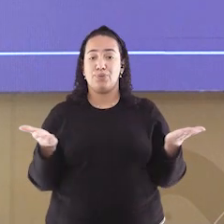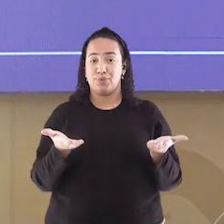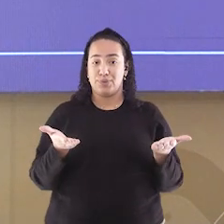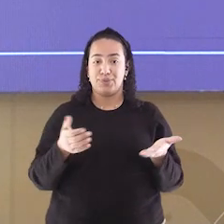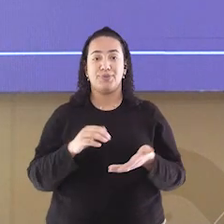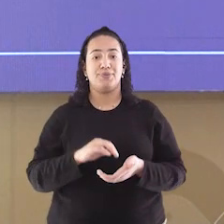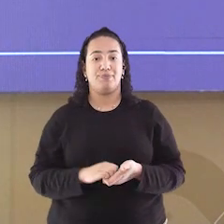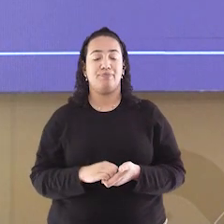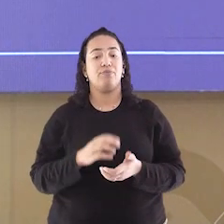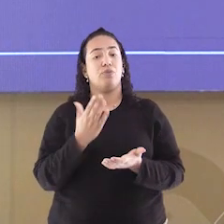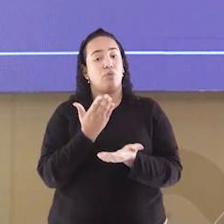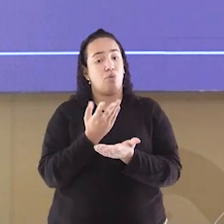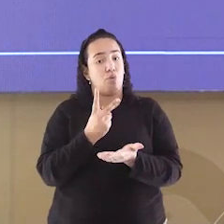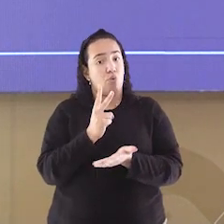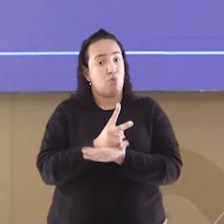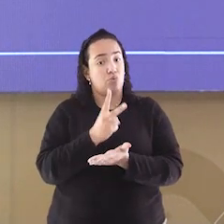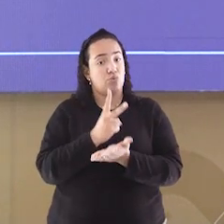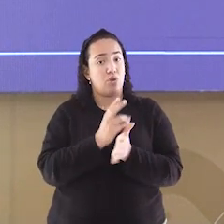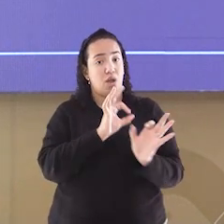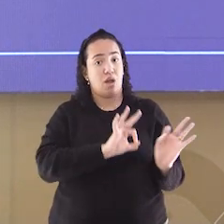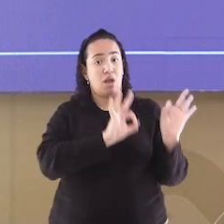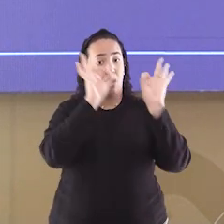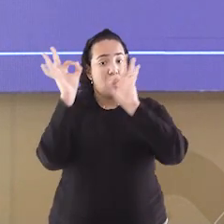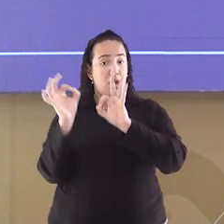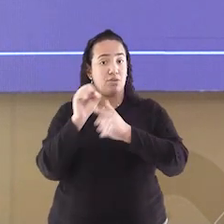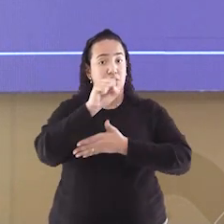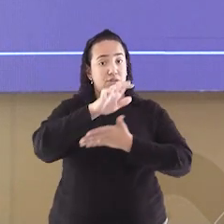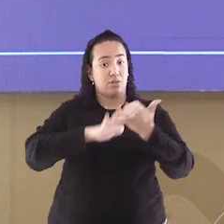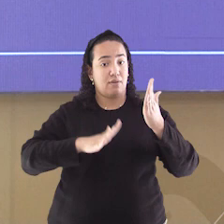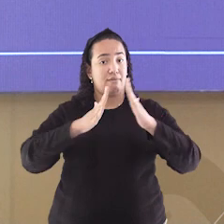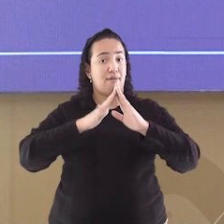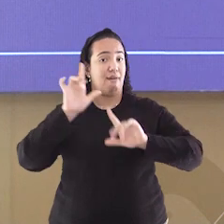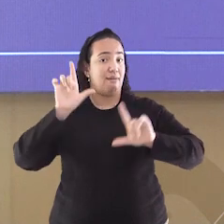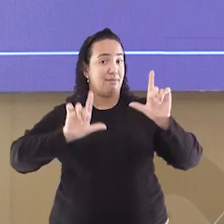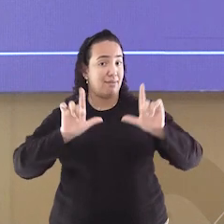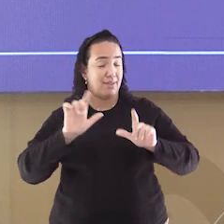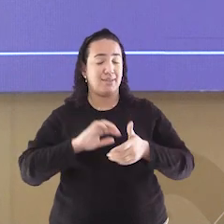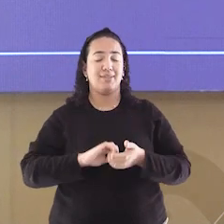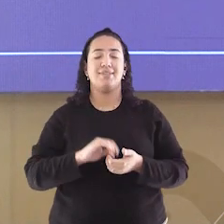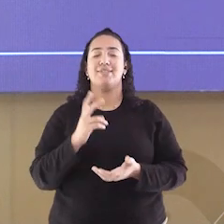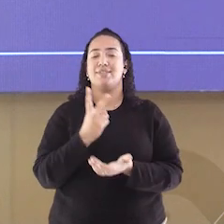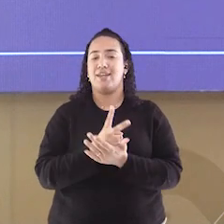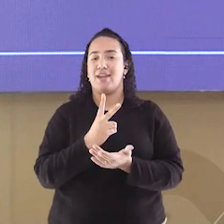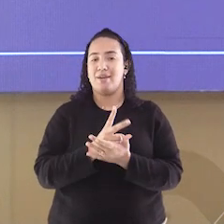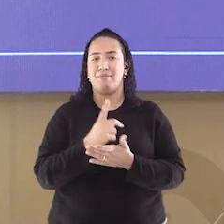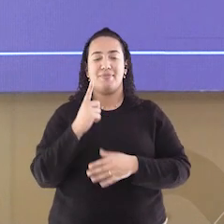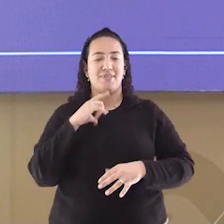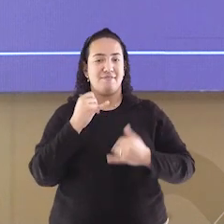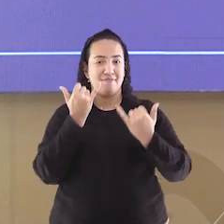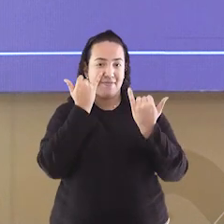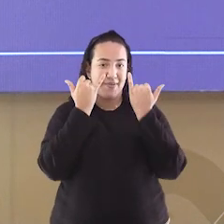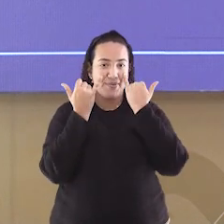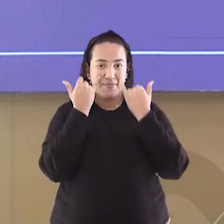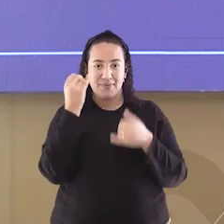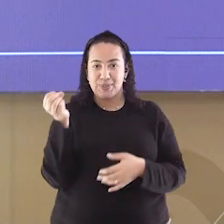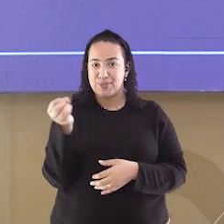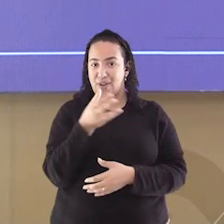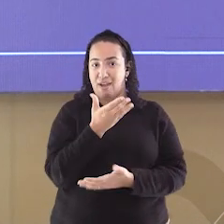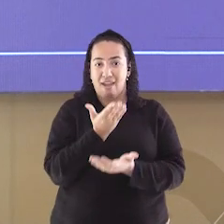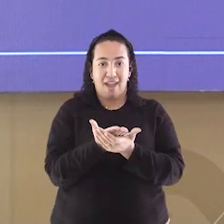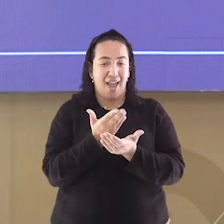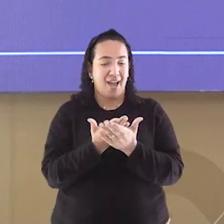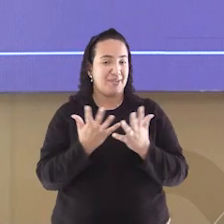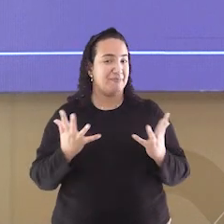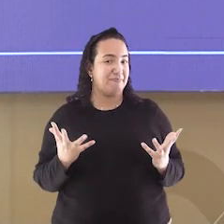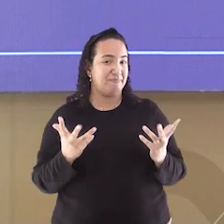Continuem conosco assistindo o Dever em Casa na TV. Sempre teremos muitas novidades e aulas incríveis